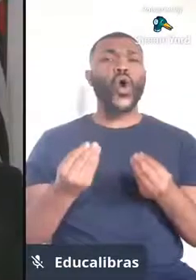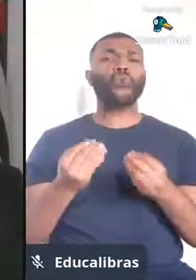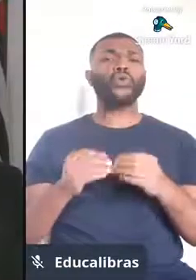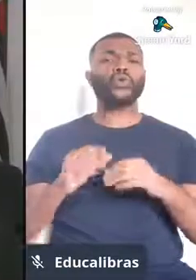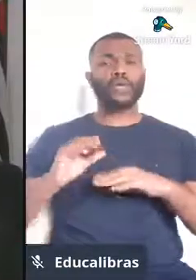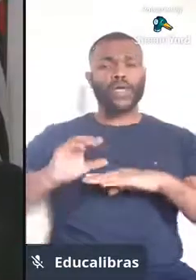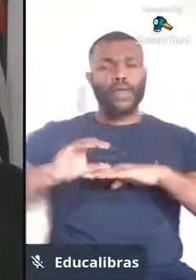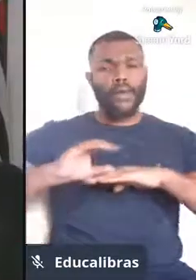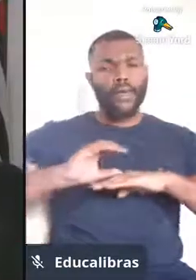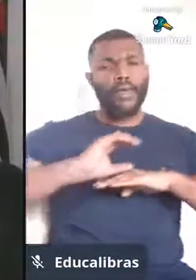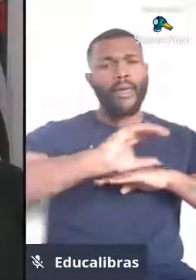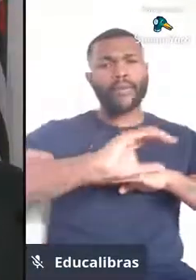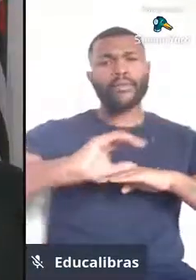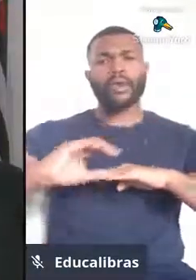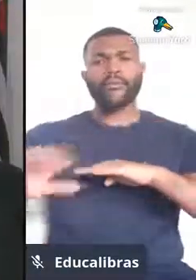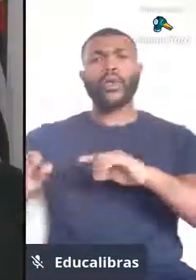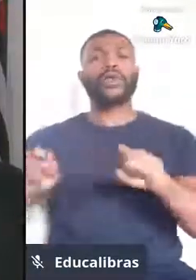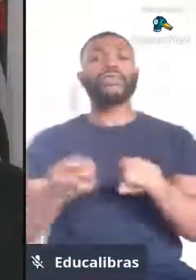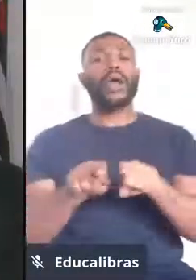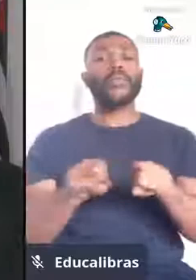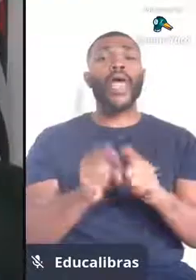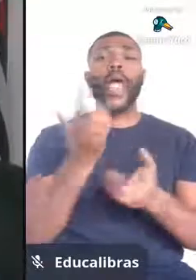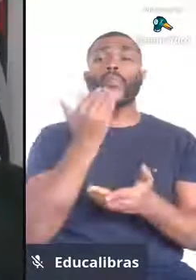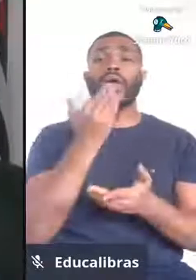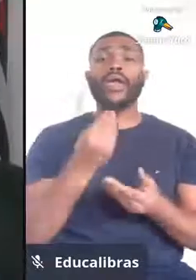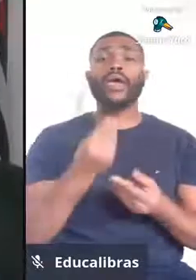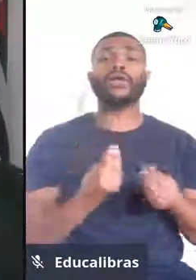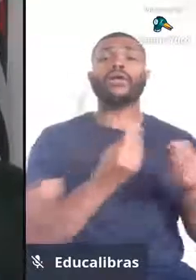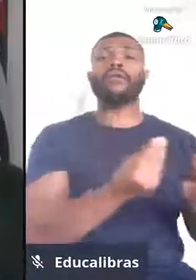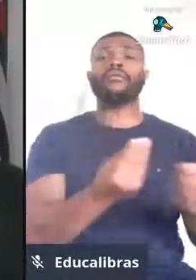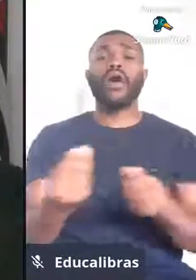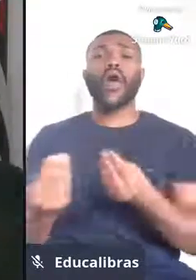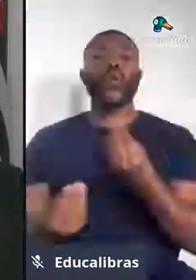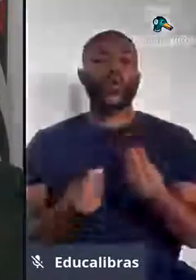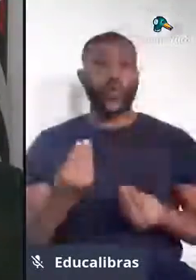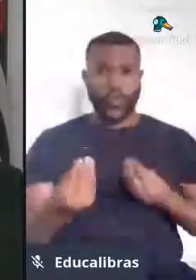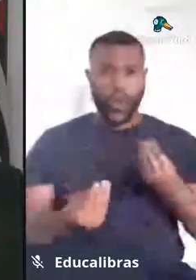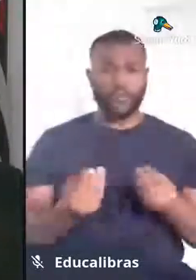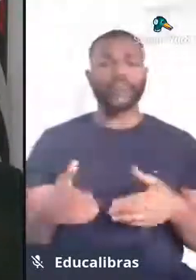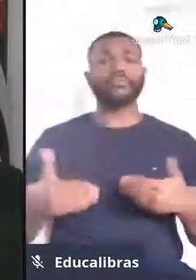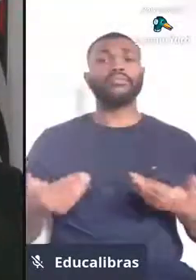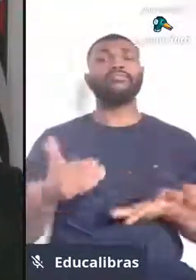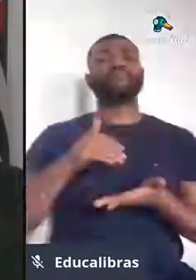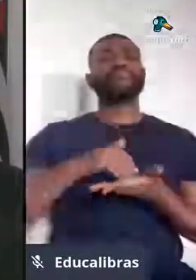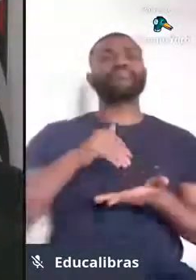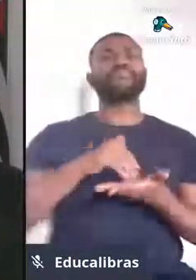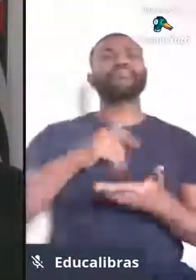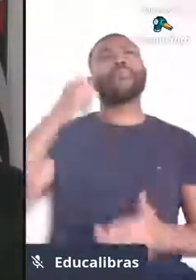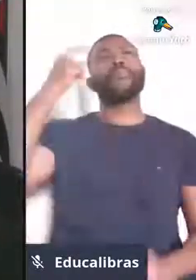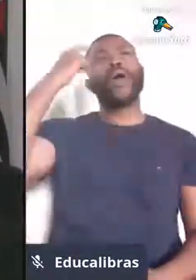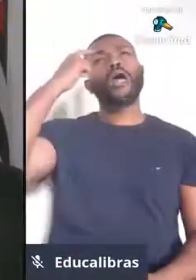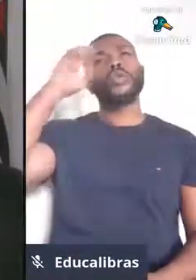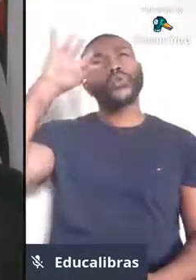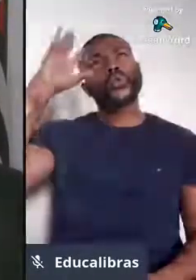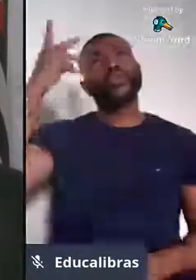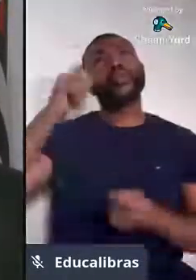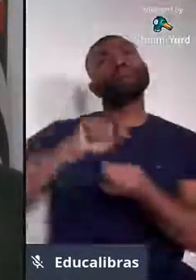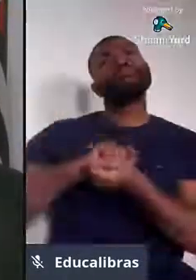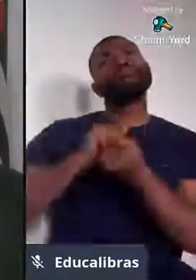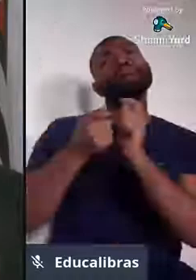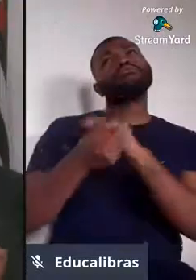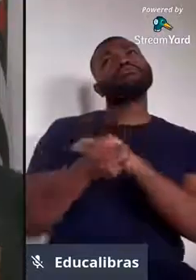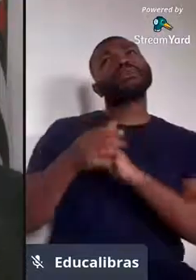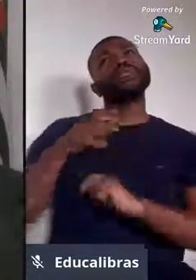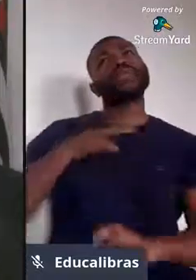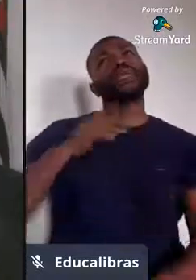de merenda? E daí os secretários específicos começam a pensar nas soluções adaptadas para a cidade de São Paulo. Então, de imediato, a gente